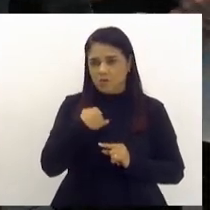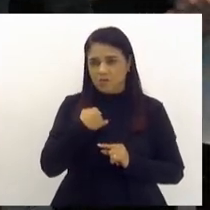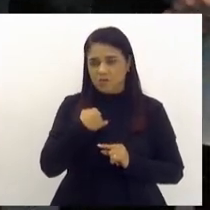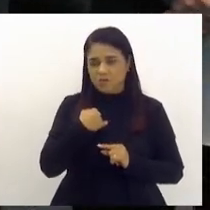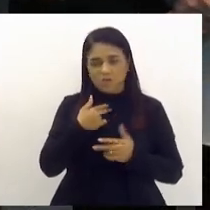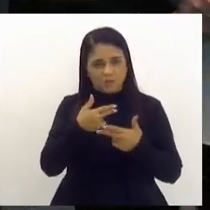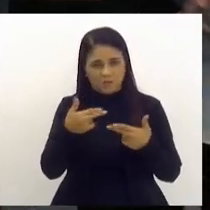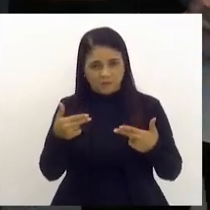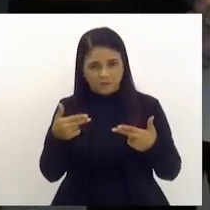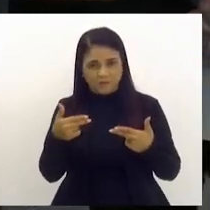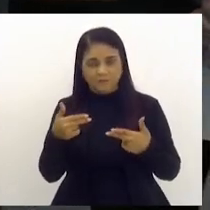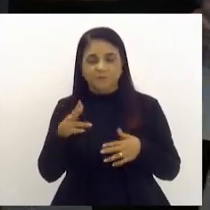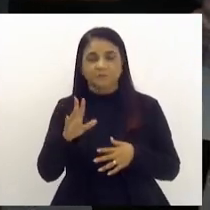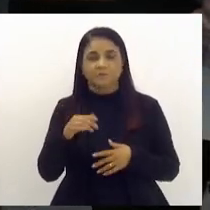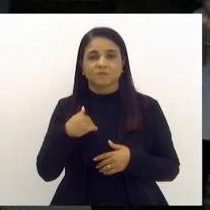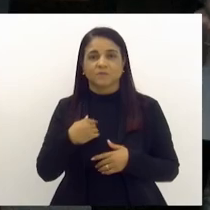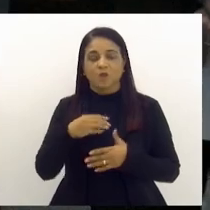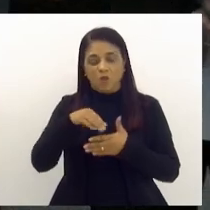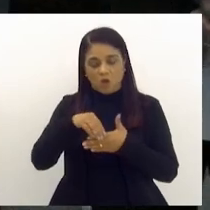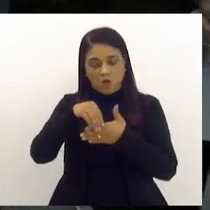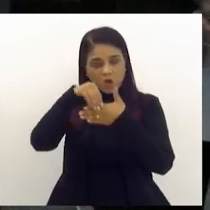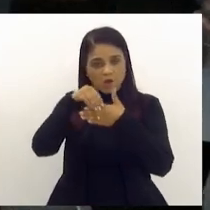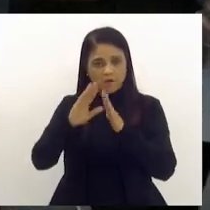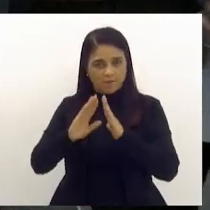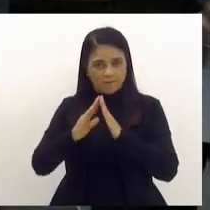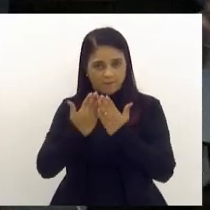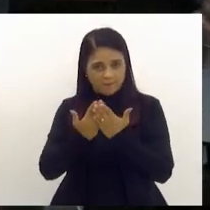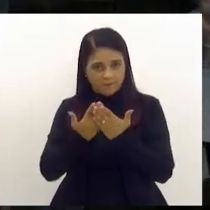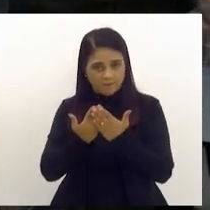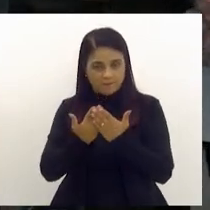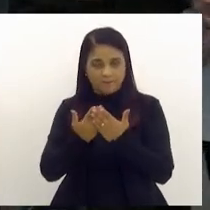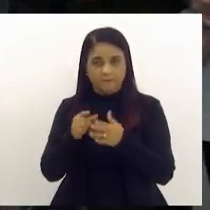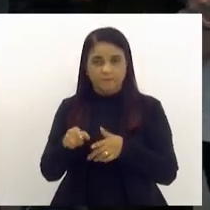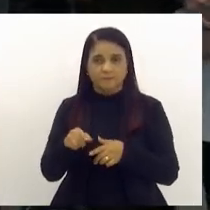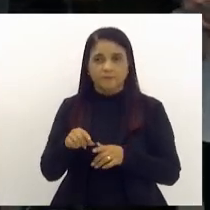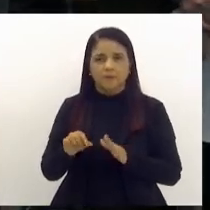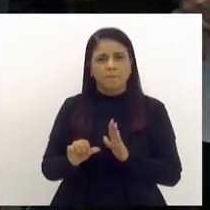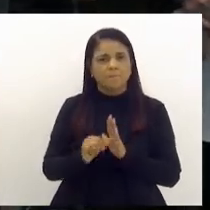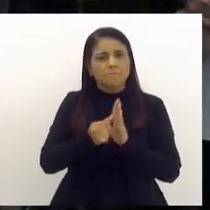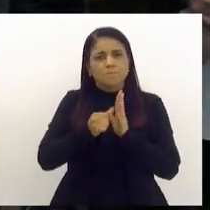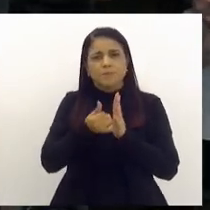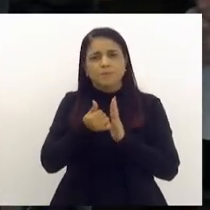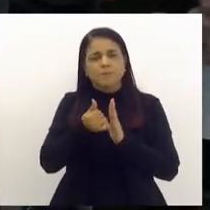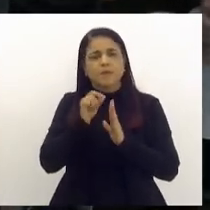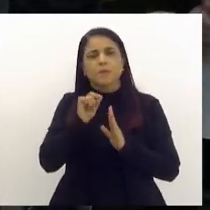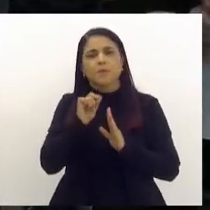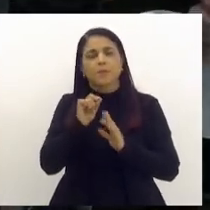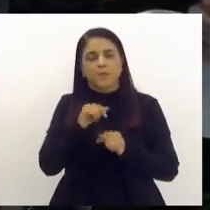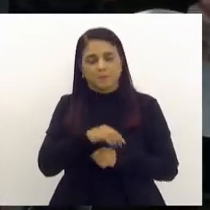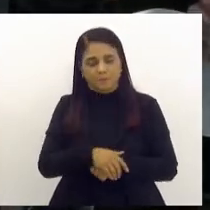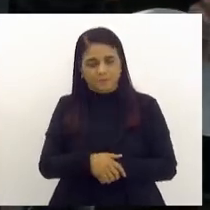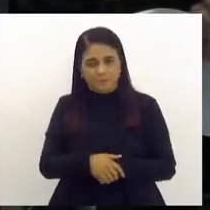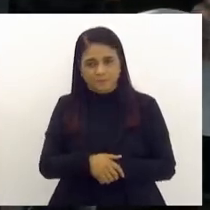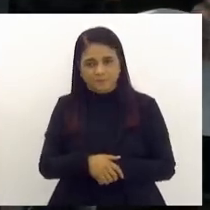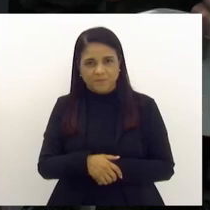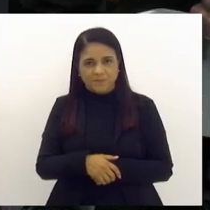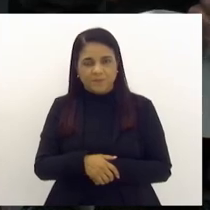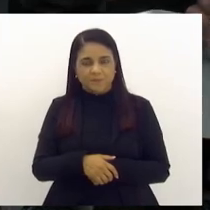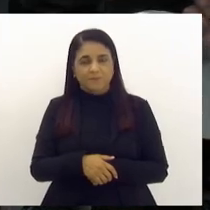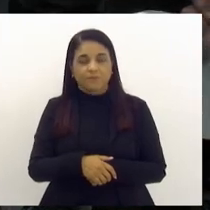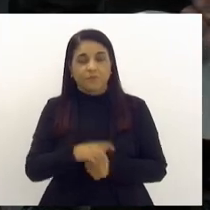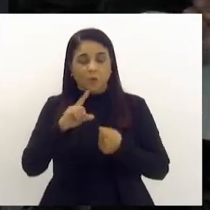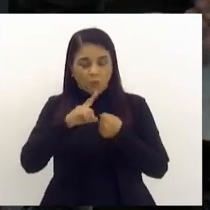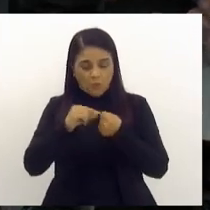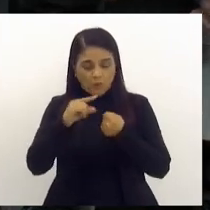lá no Colégio de Líderes. Mas a primeira questão, doutor Serginho, é o seguinte. O